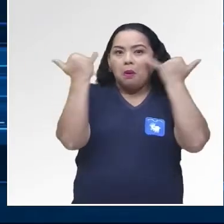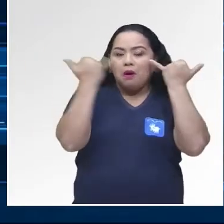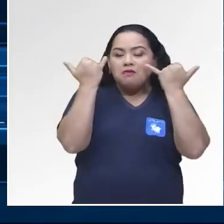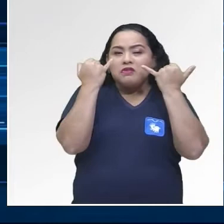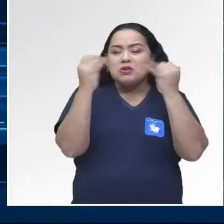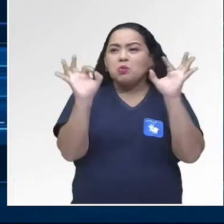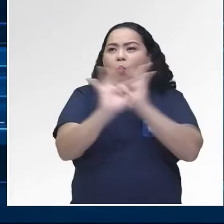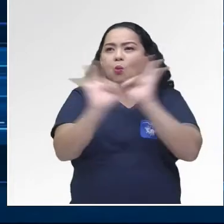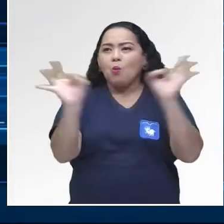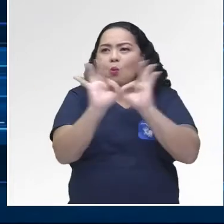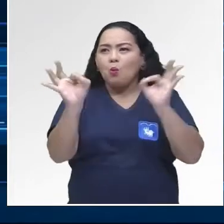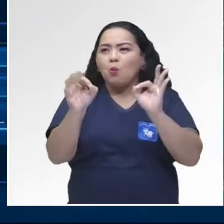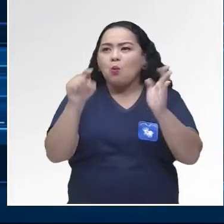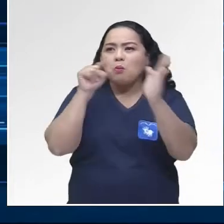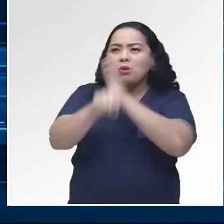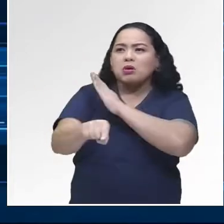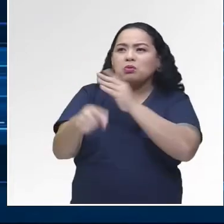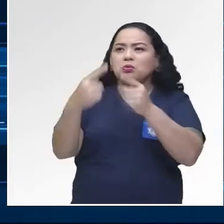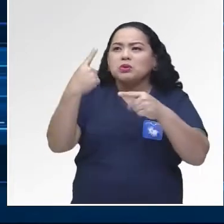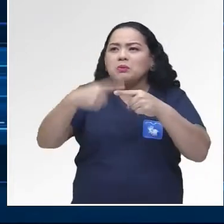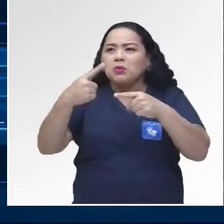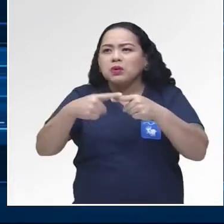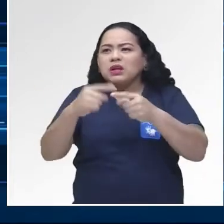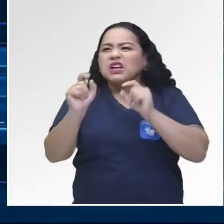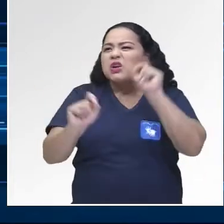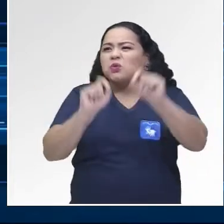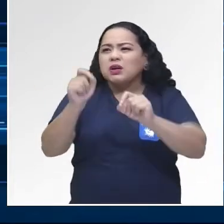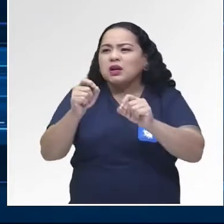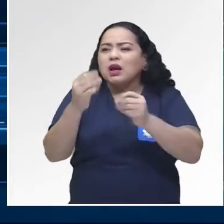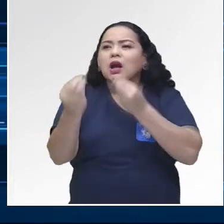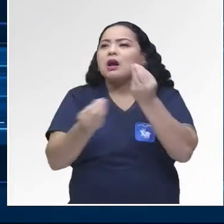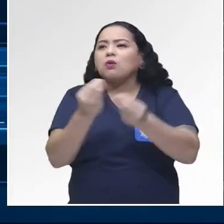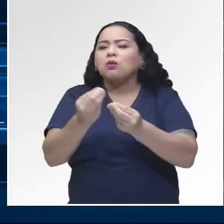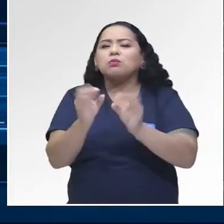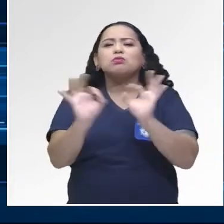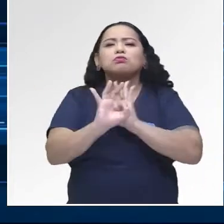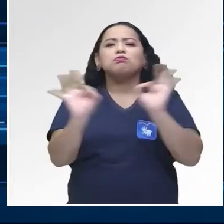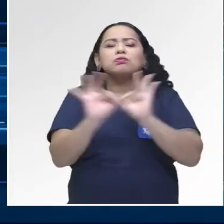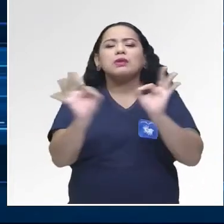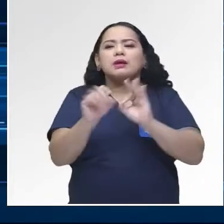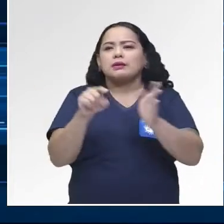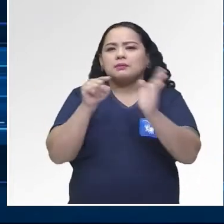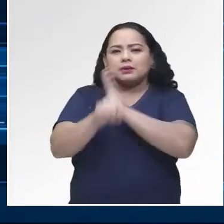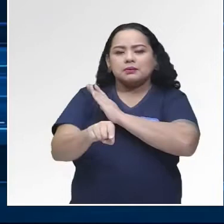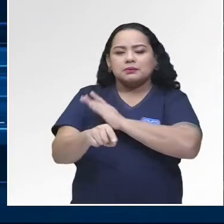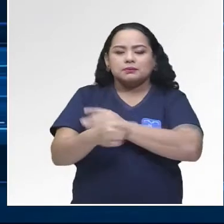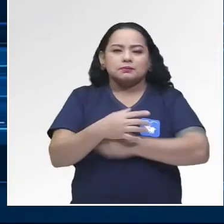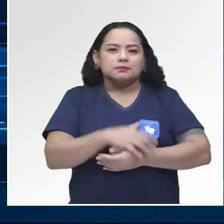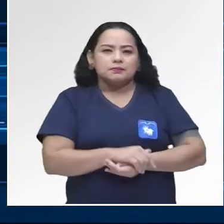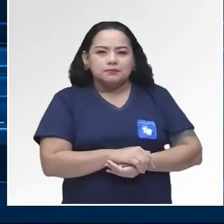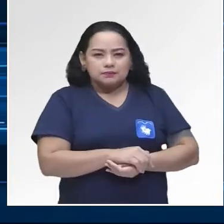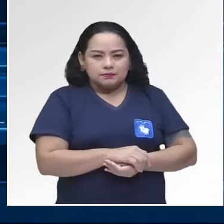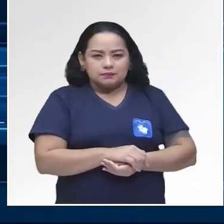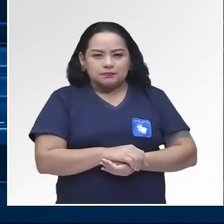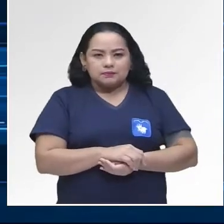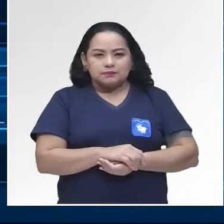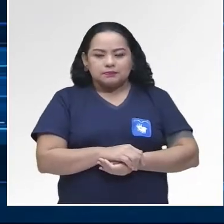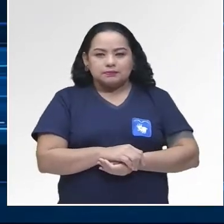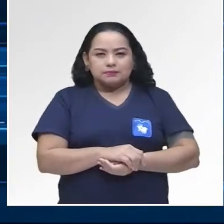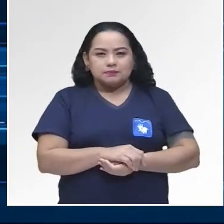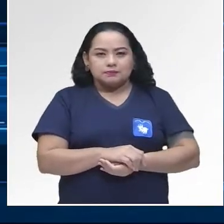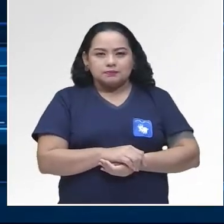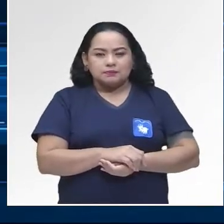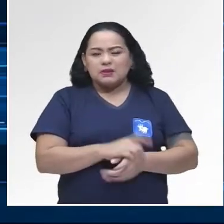Então, é um caráter que não preza por uma criticidade. Não